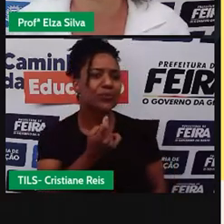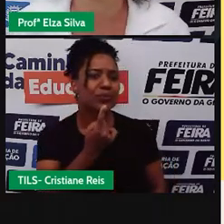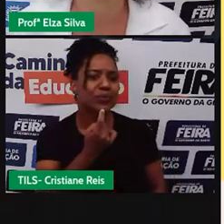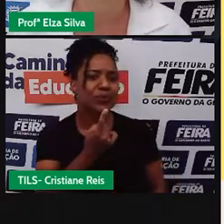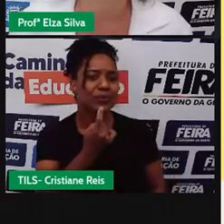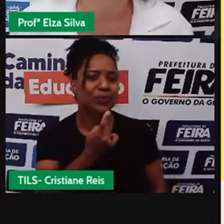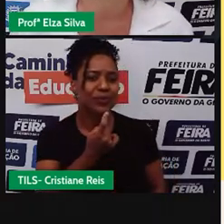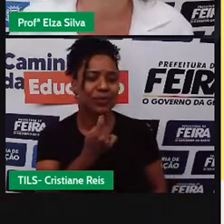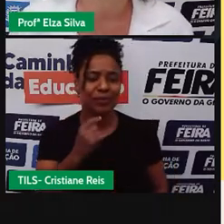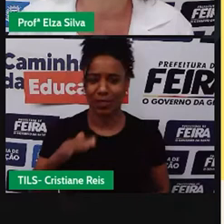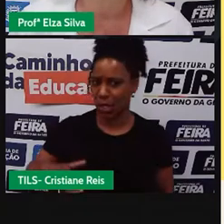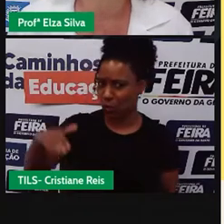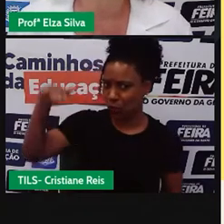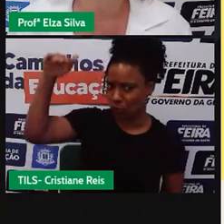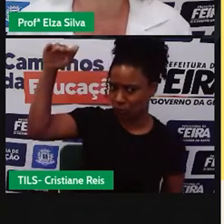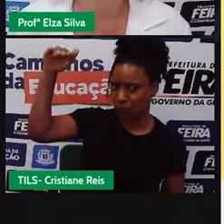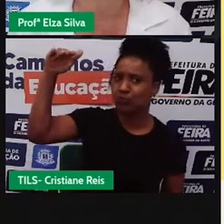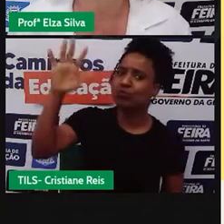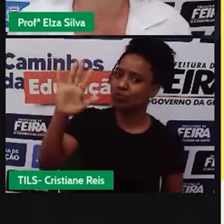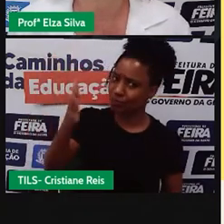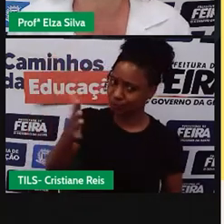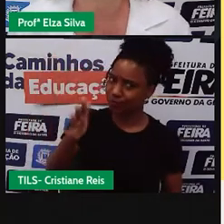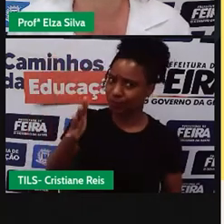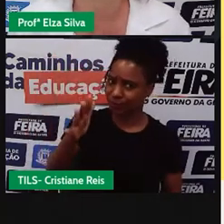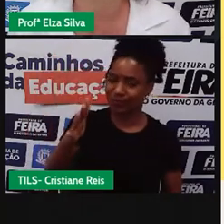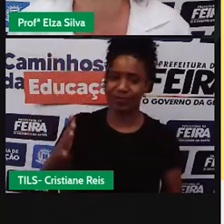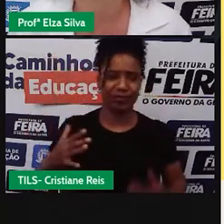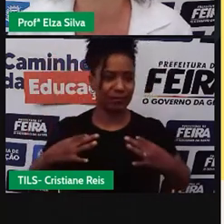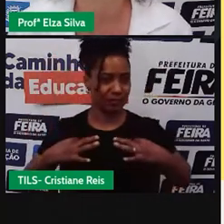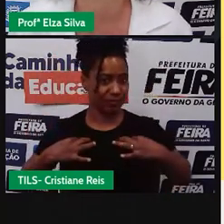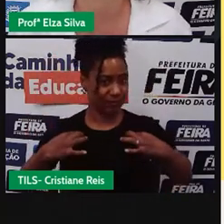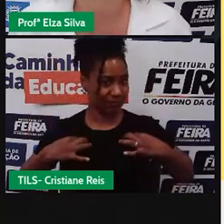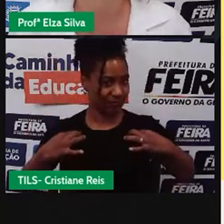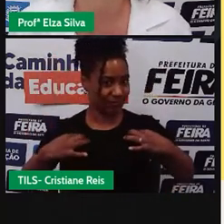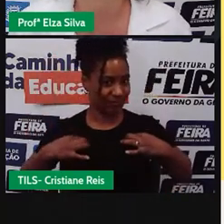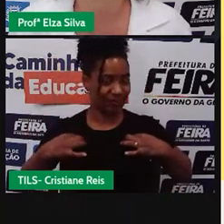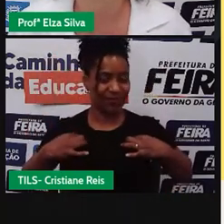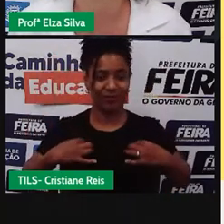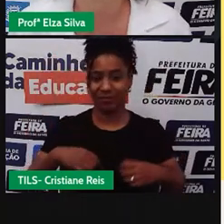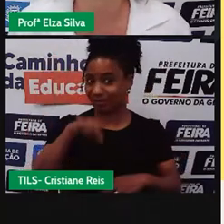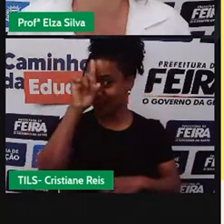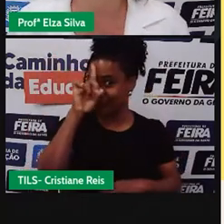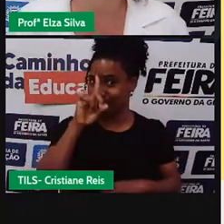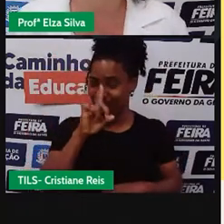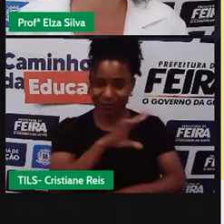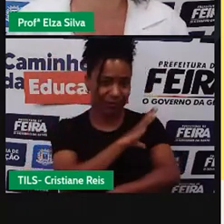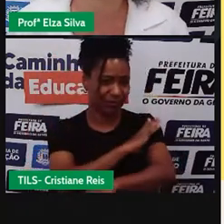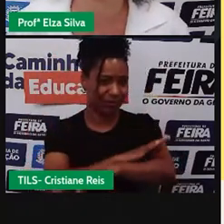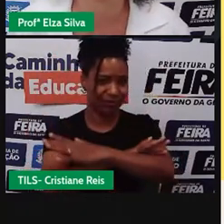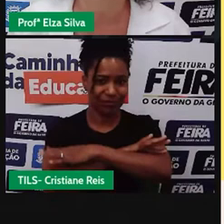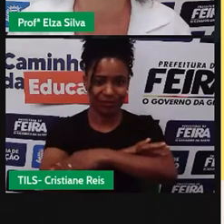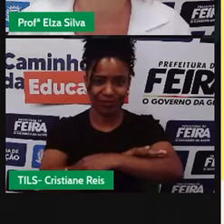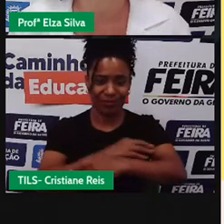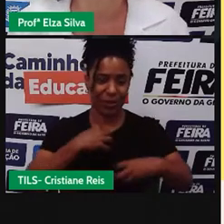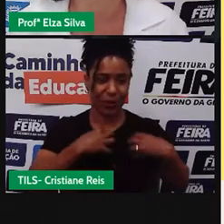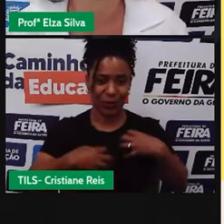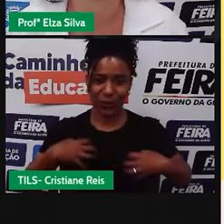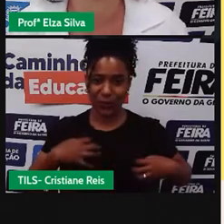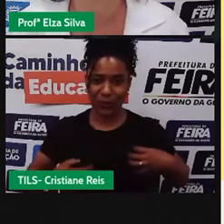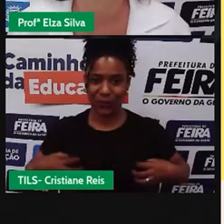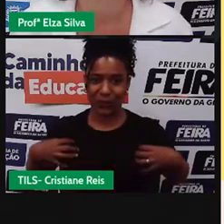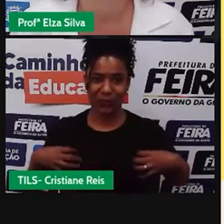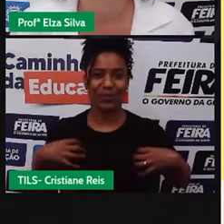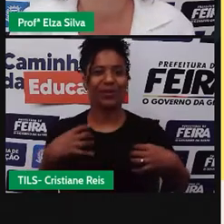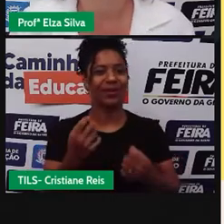estatura média. Hoje estou vestindo uma blusa amarela, de mangas compridas, com estampa azul, calça